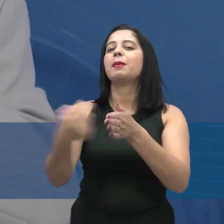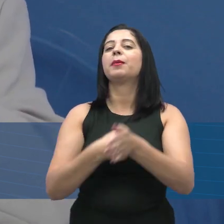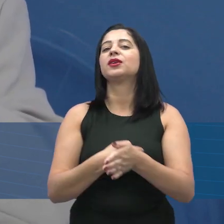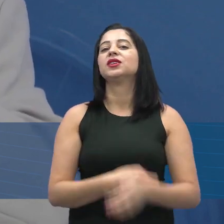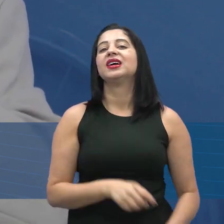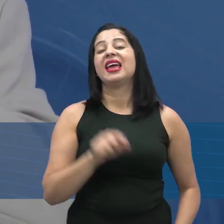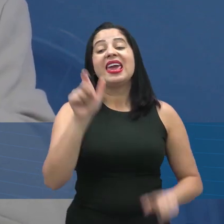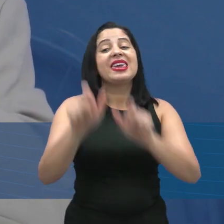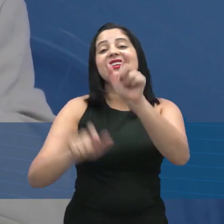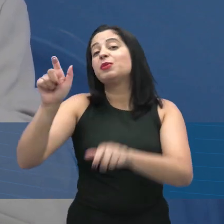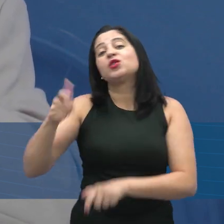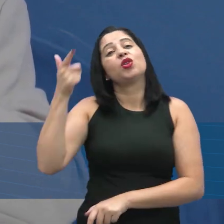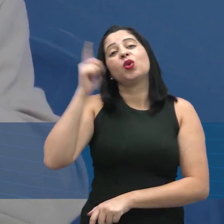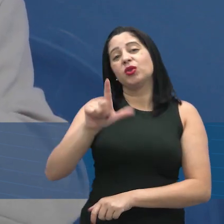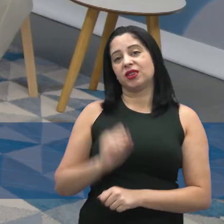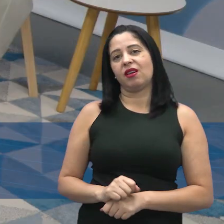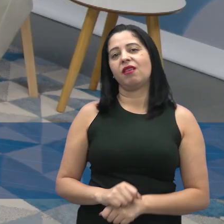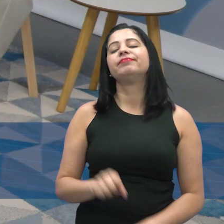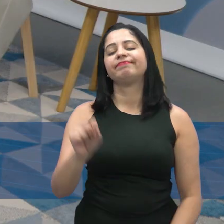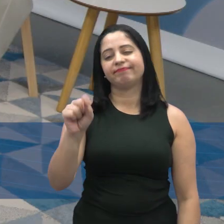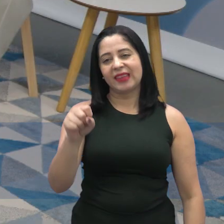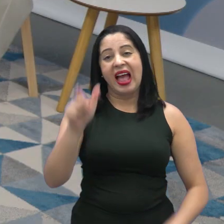não conseguiram? Os que não conseguiram vão ficar sempre na